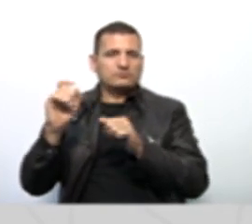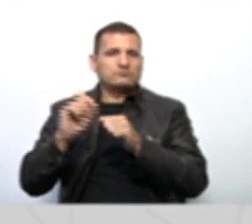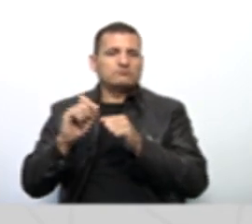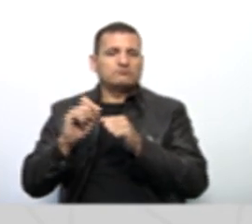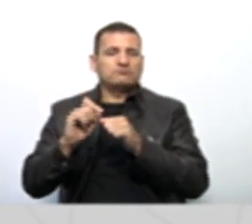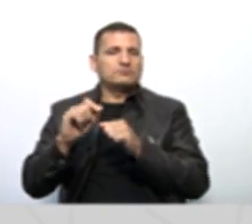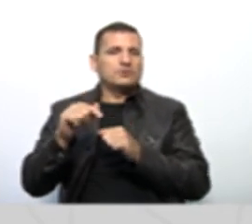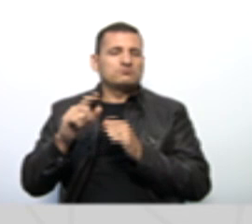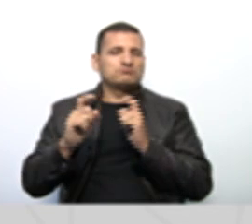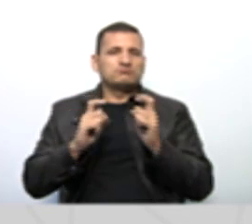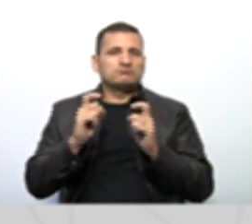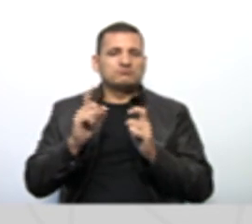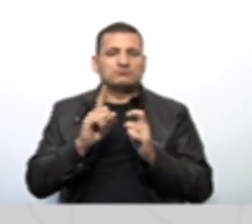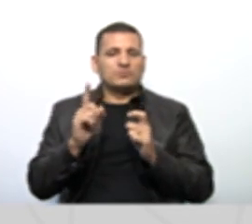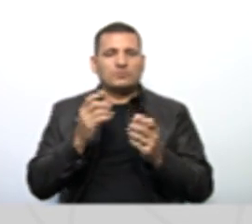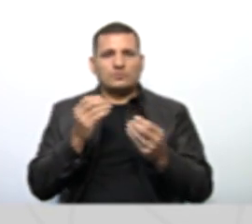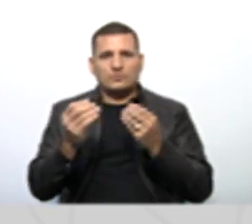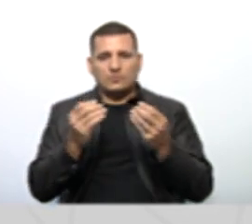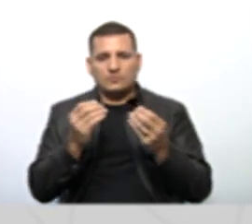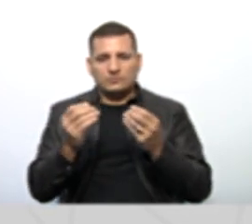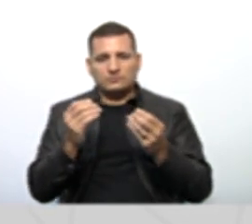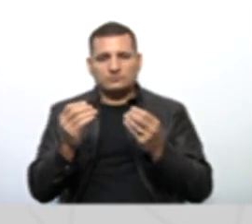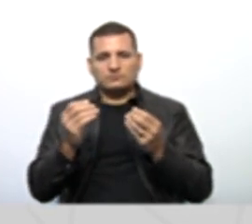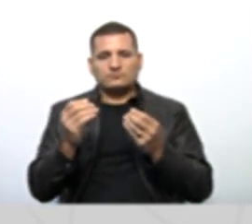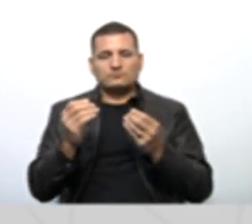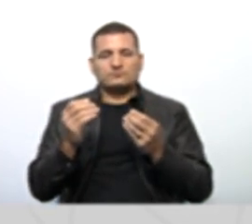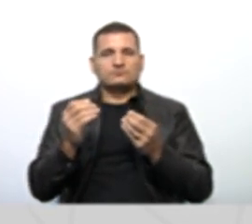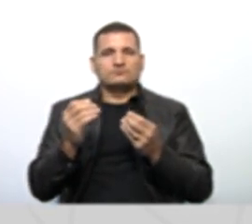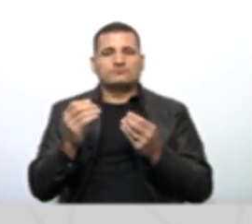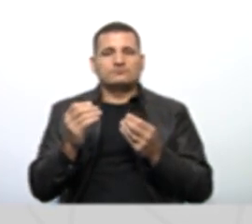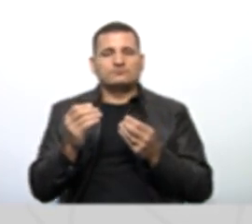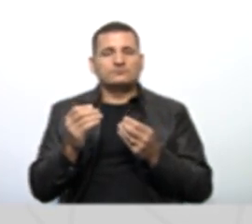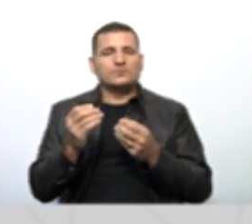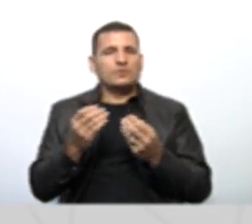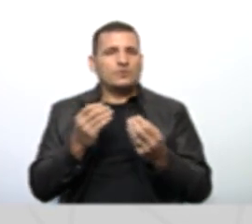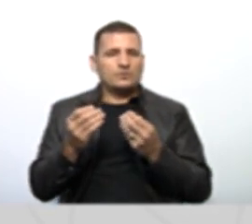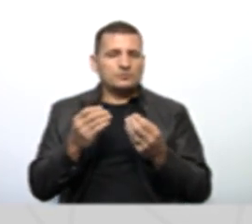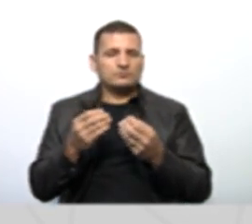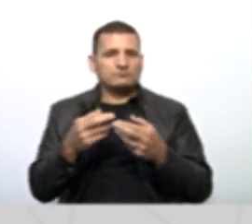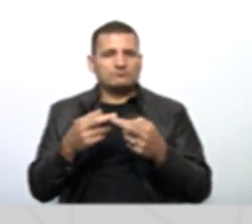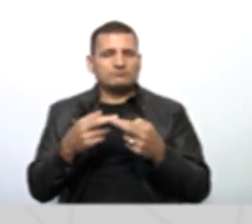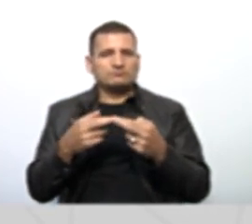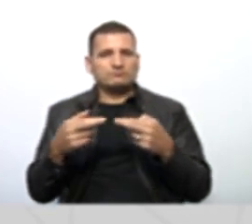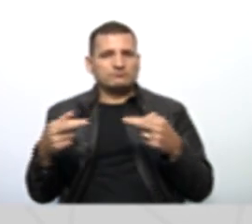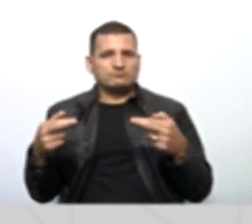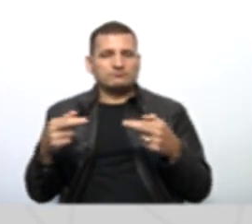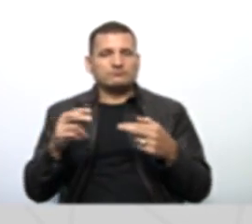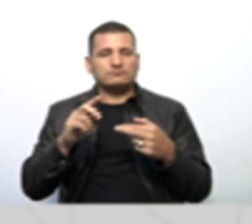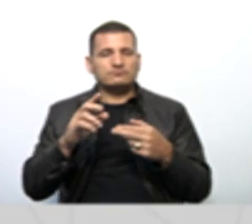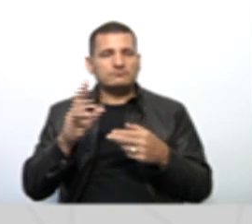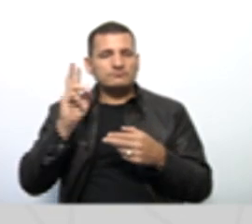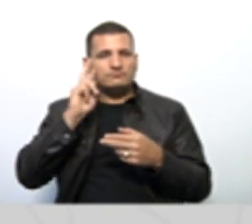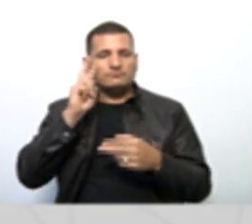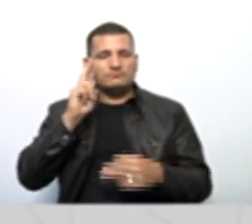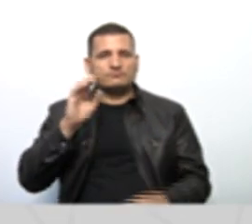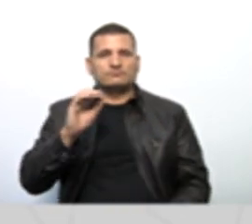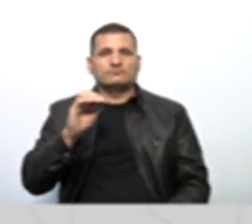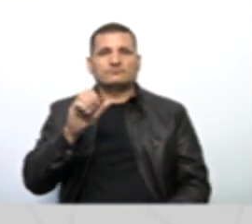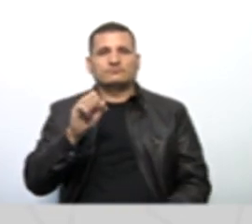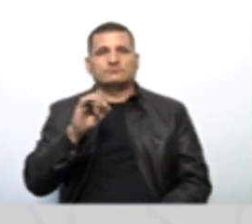preocupar com a maneira pela qual as operações serão executados com bicho lembra do modelo rosa camadinhas